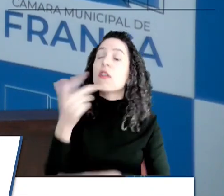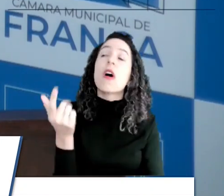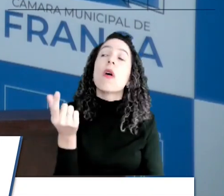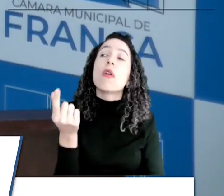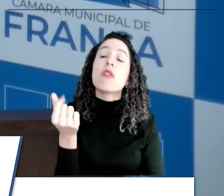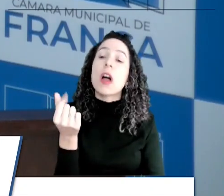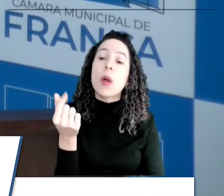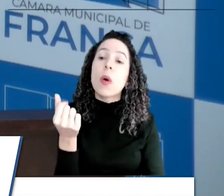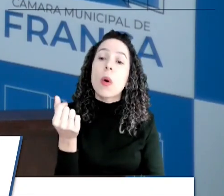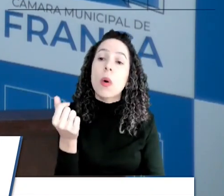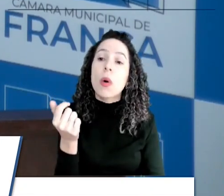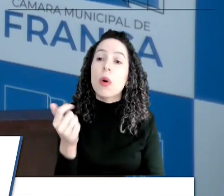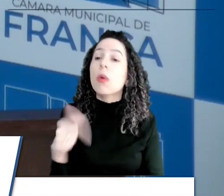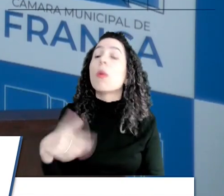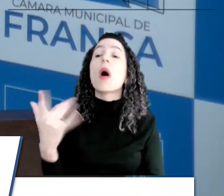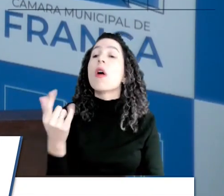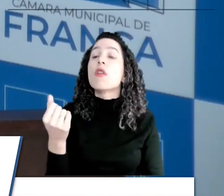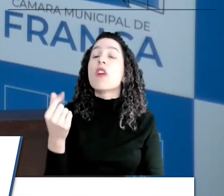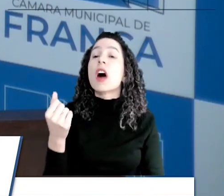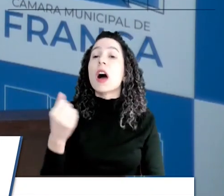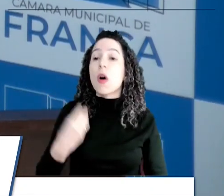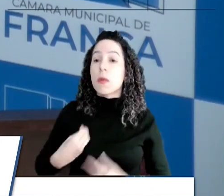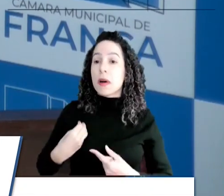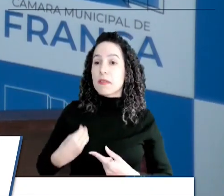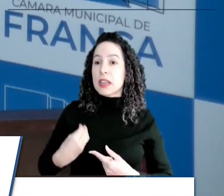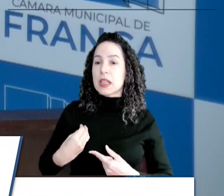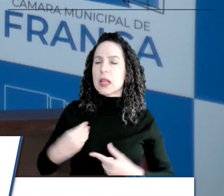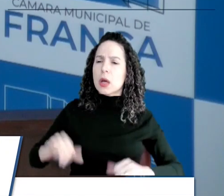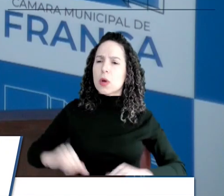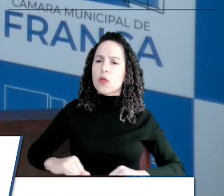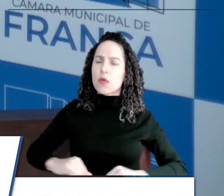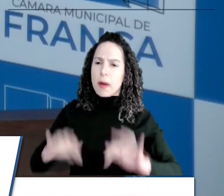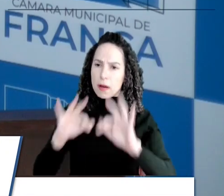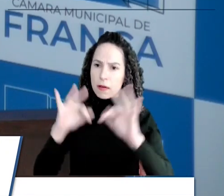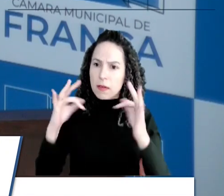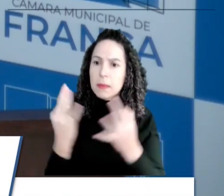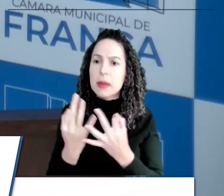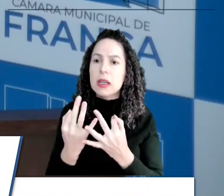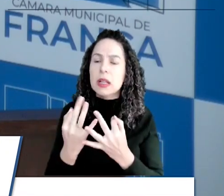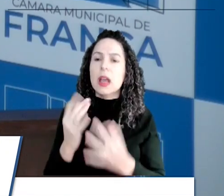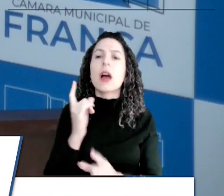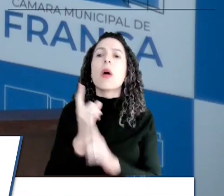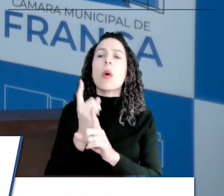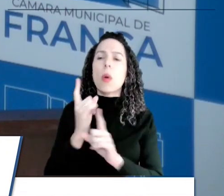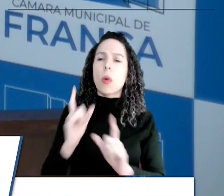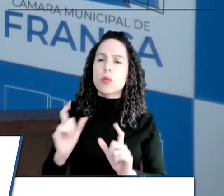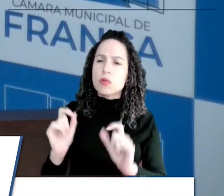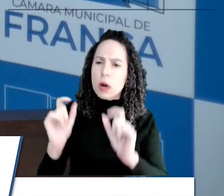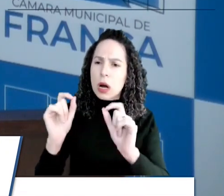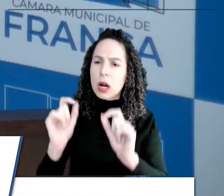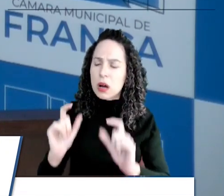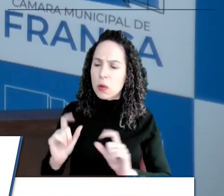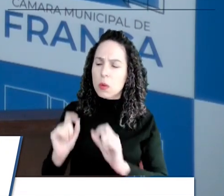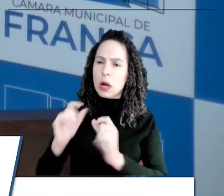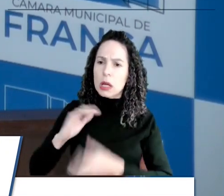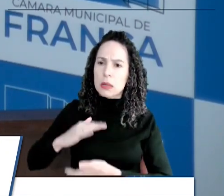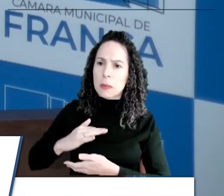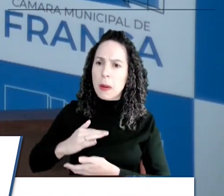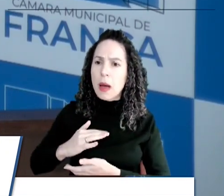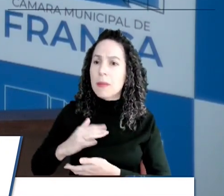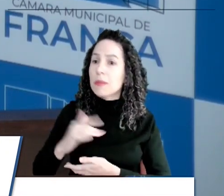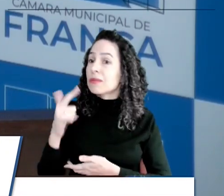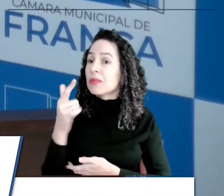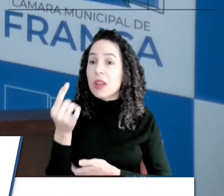custo do sofrimento de uma família que enfrenta um câncer, que enfrenta o câncer de mama, que não tem o dinheiro para fazer a